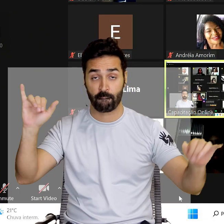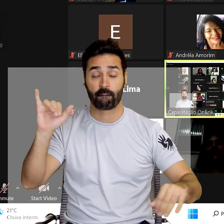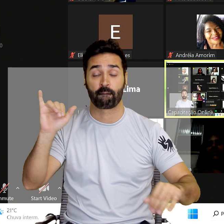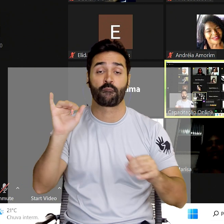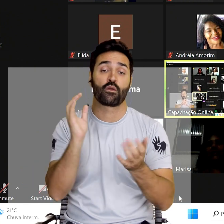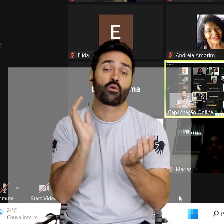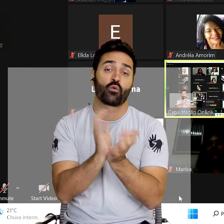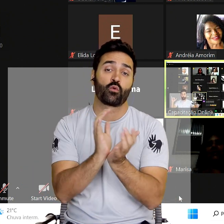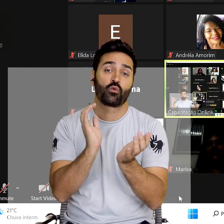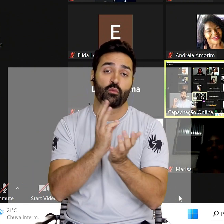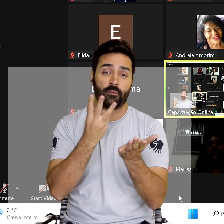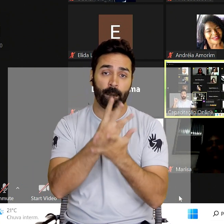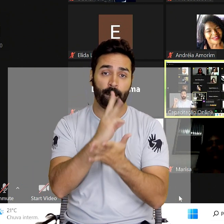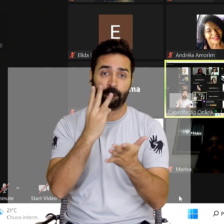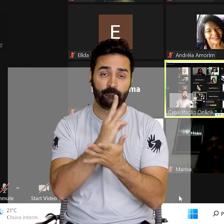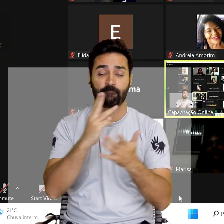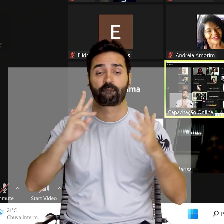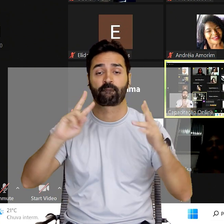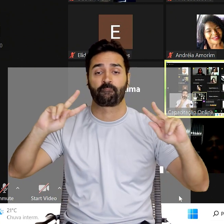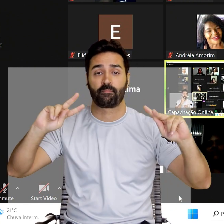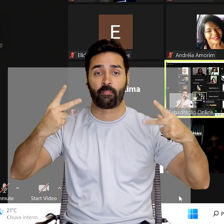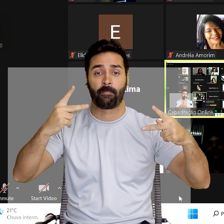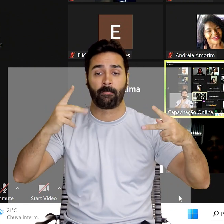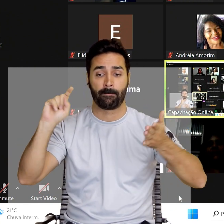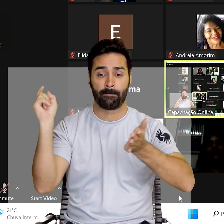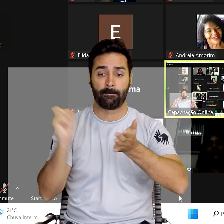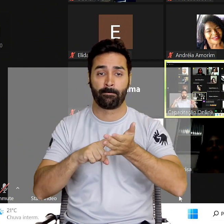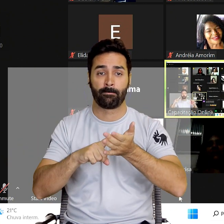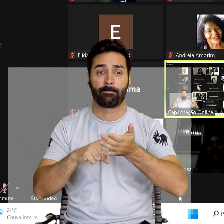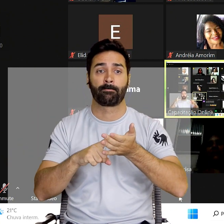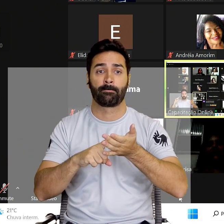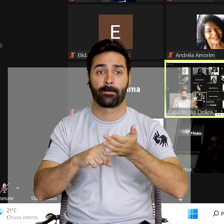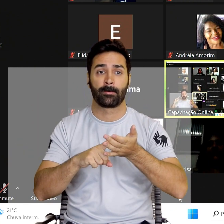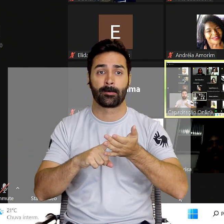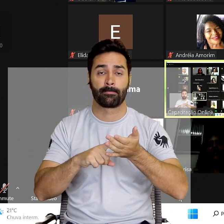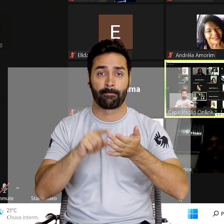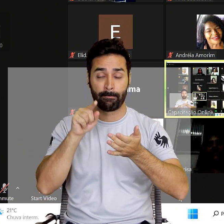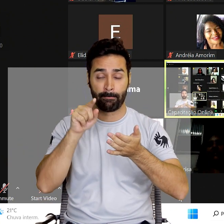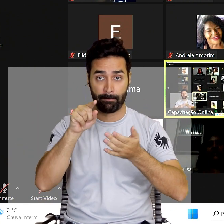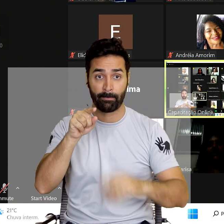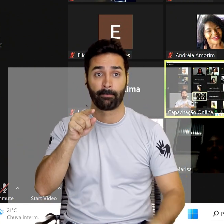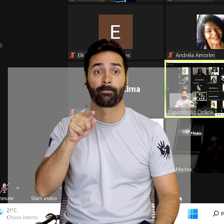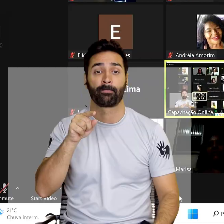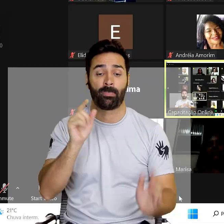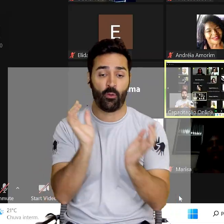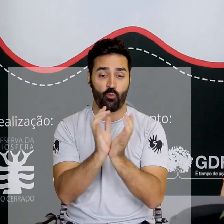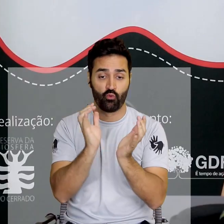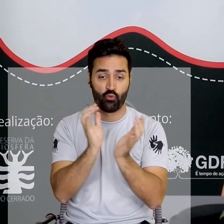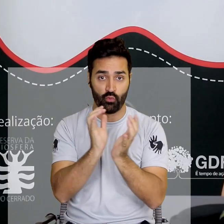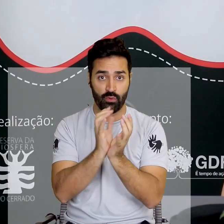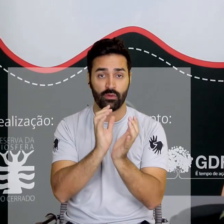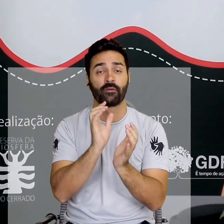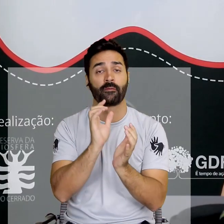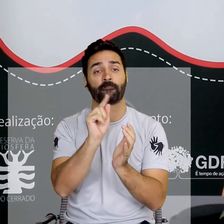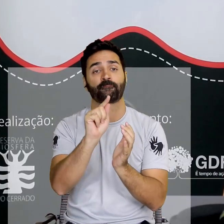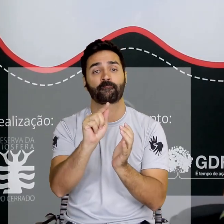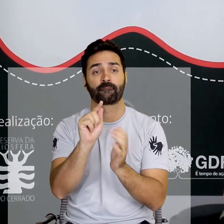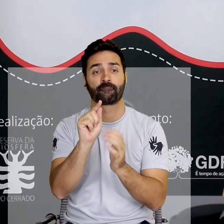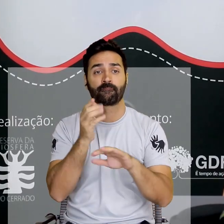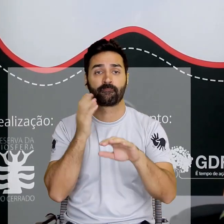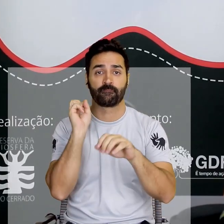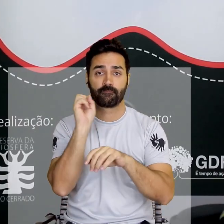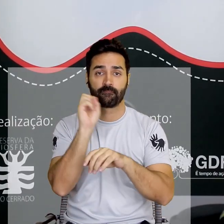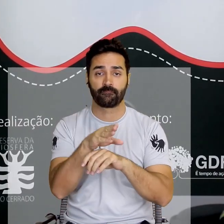Grupo, um formulário de avaliação, um link. Pessoal, foi enviado no grupo para vocês um link com o